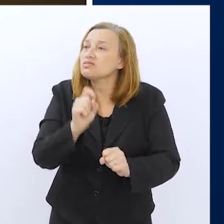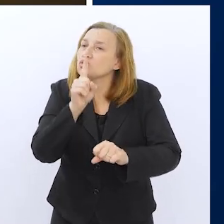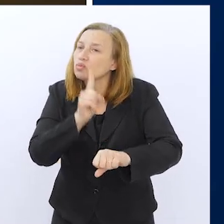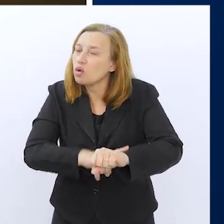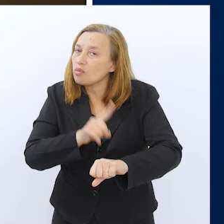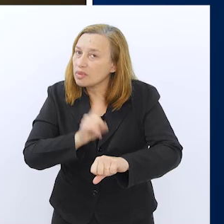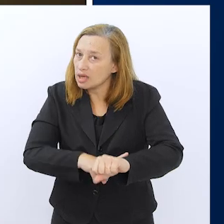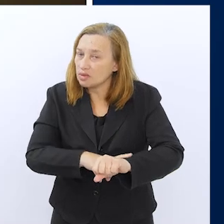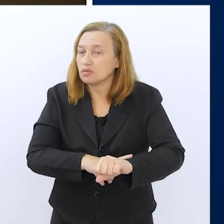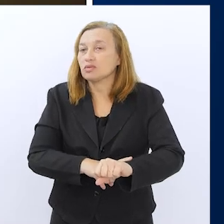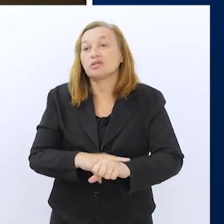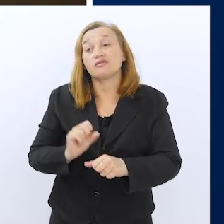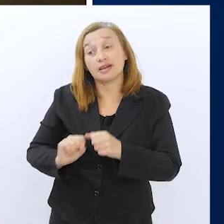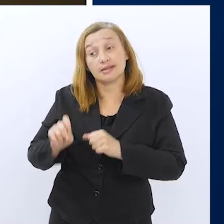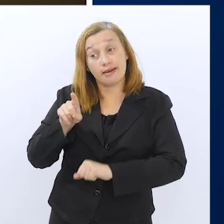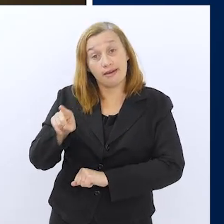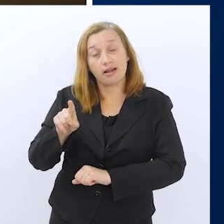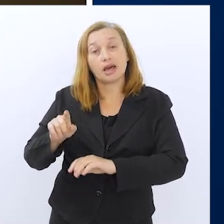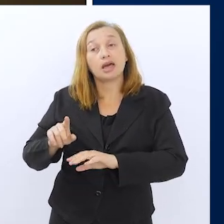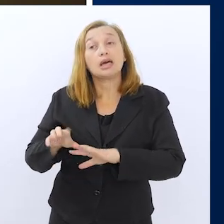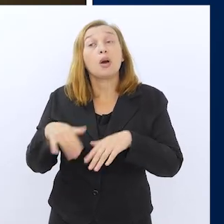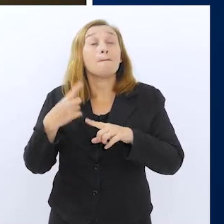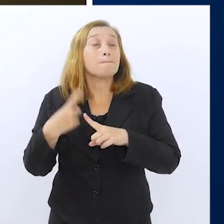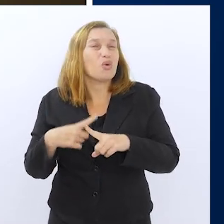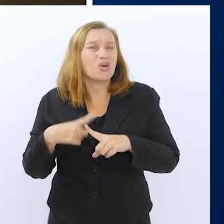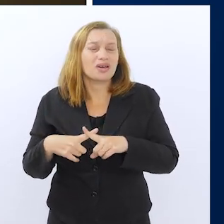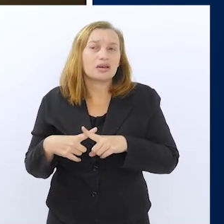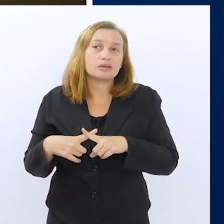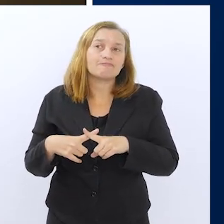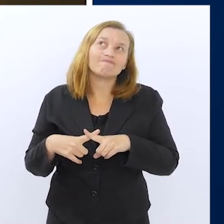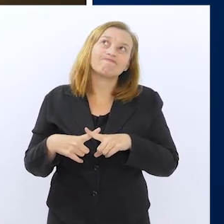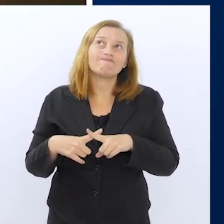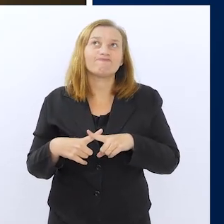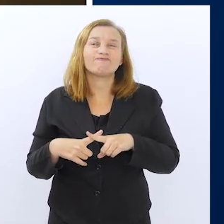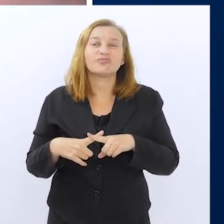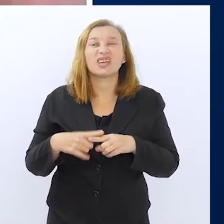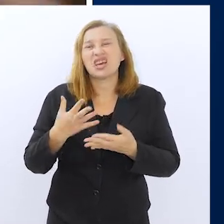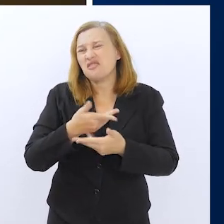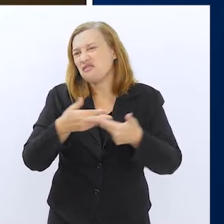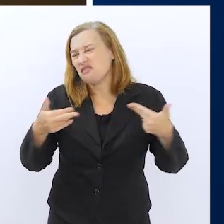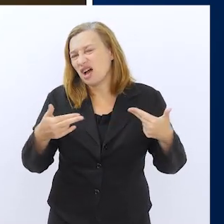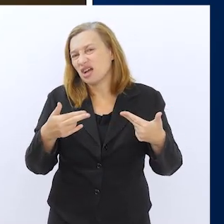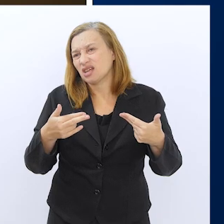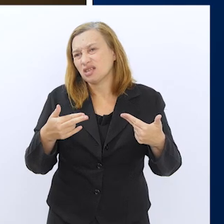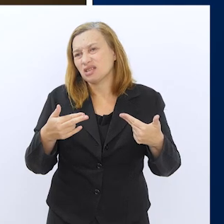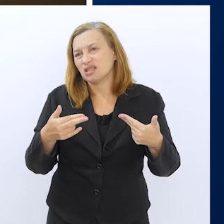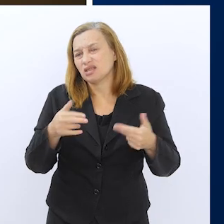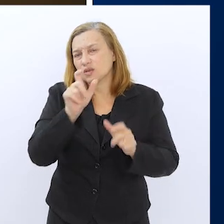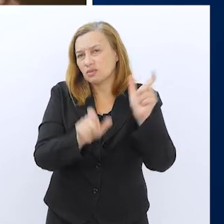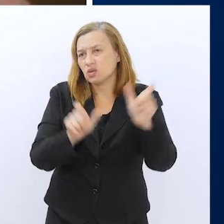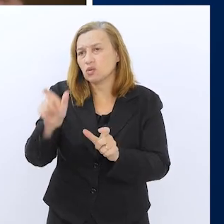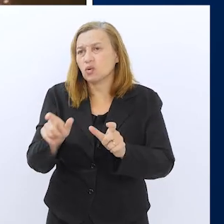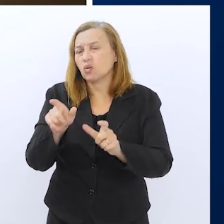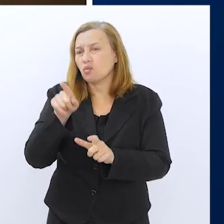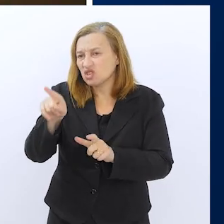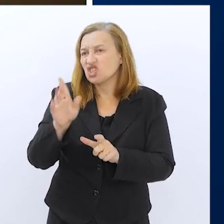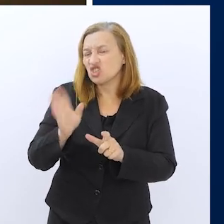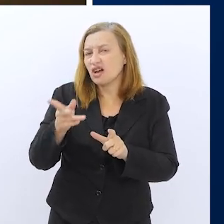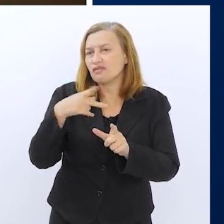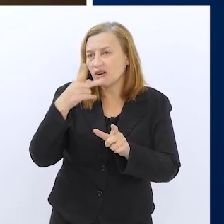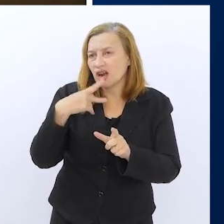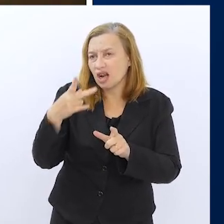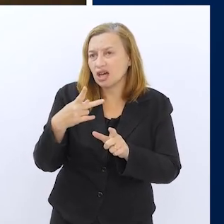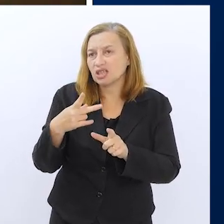que é possível naquele momento que ela faça. É, porque tem muita gente, né? Como que